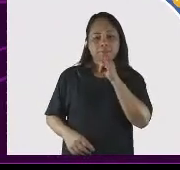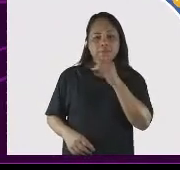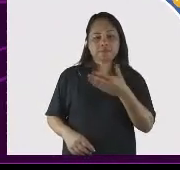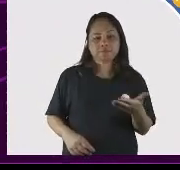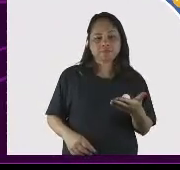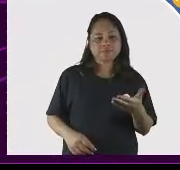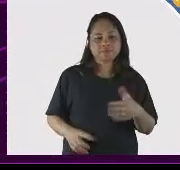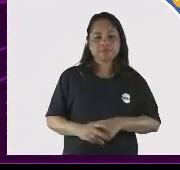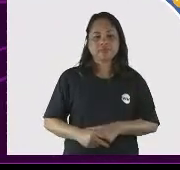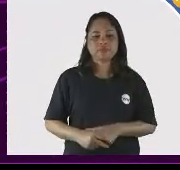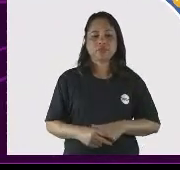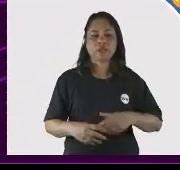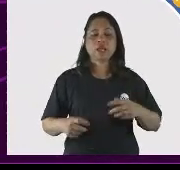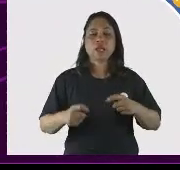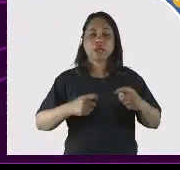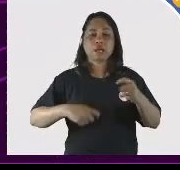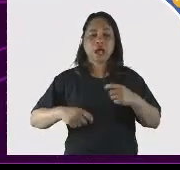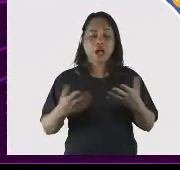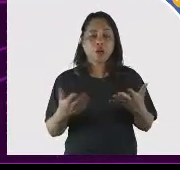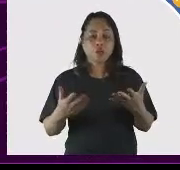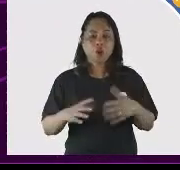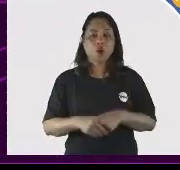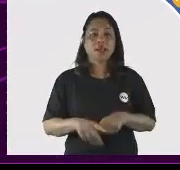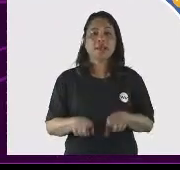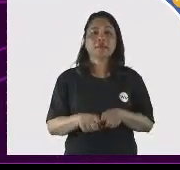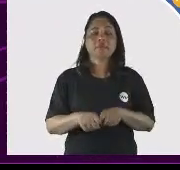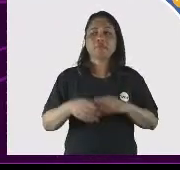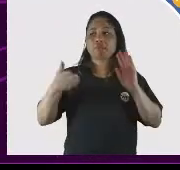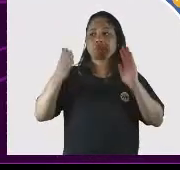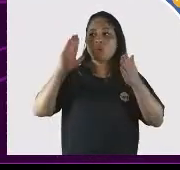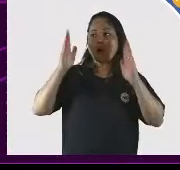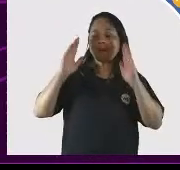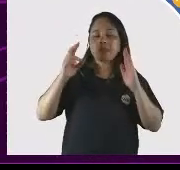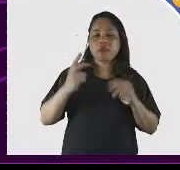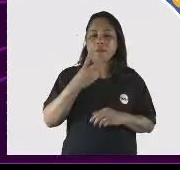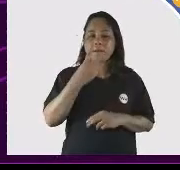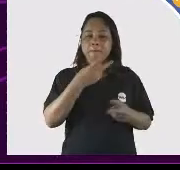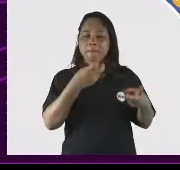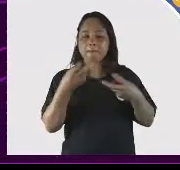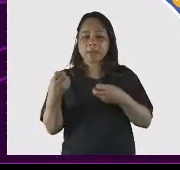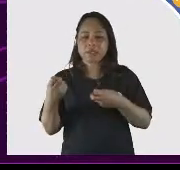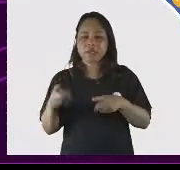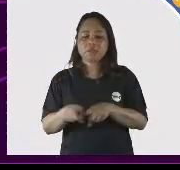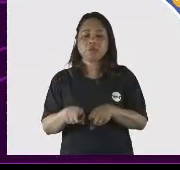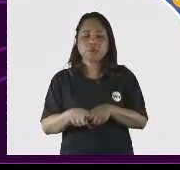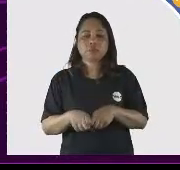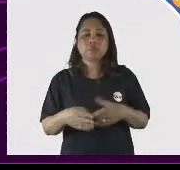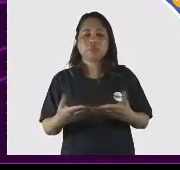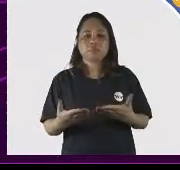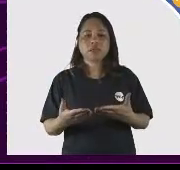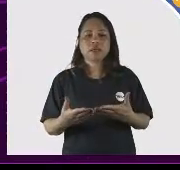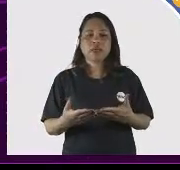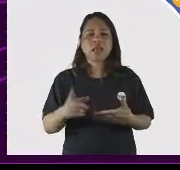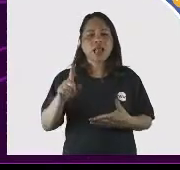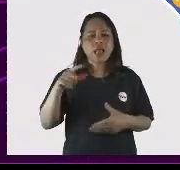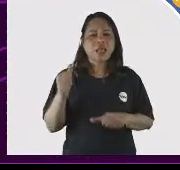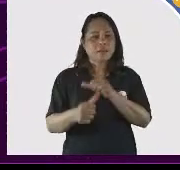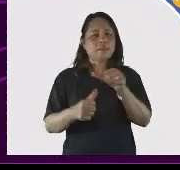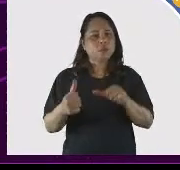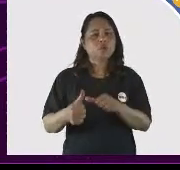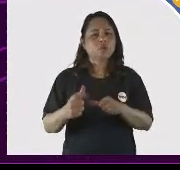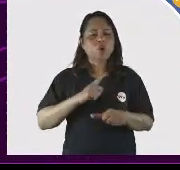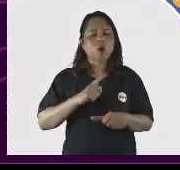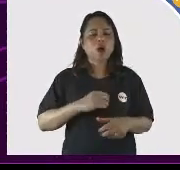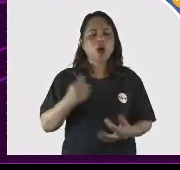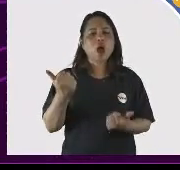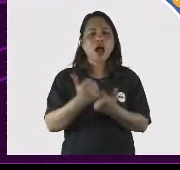do agronegócio que tem puxado bastante as vendas de pesados né e enfim o tamanho da safra etc esses fatores acabam contribuindo para